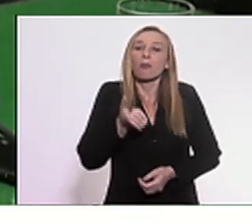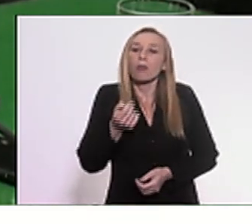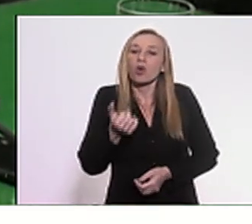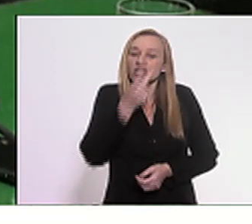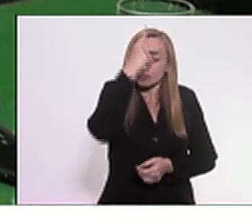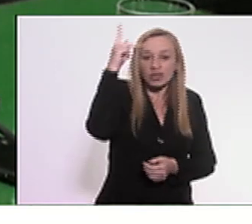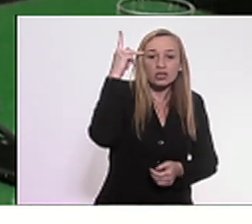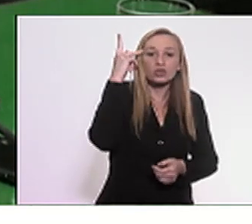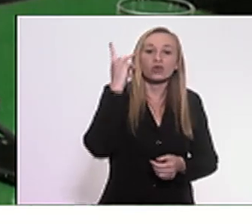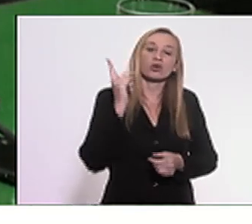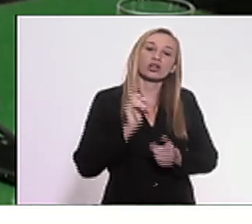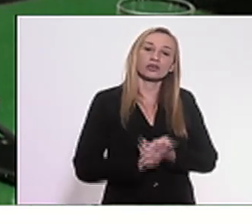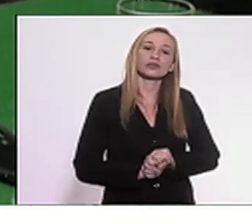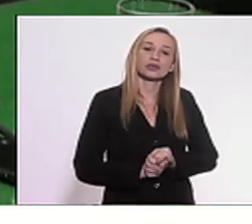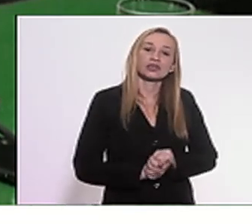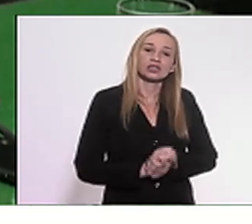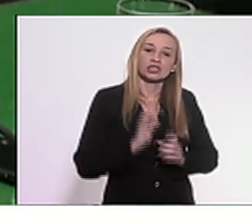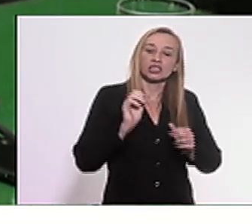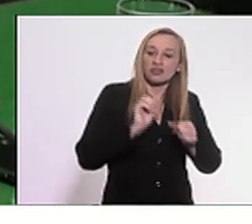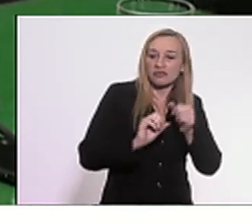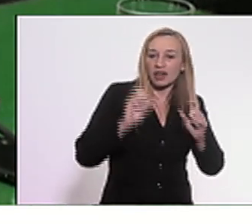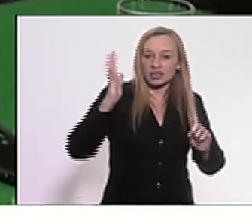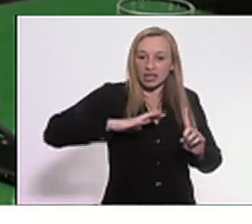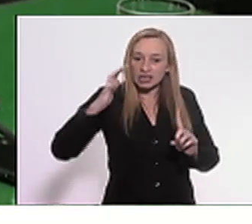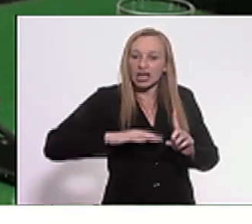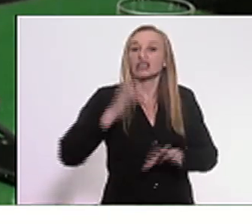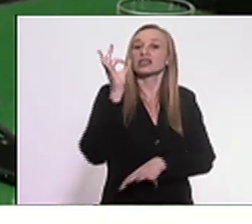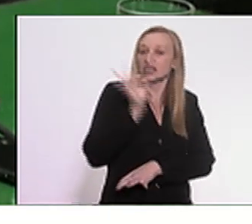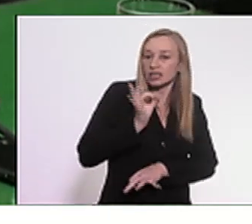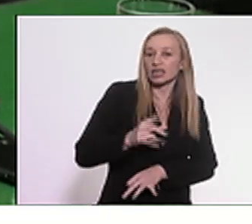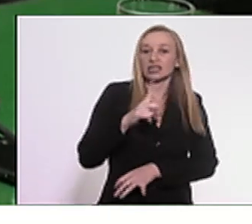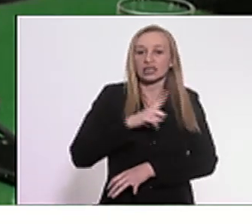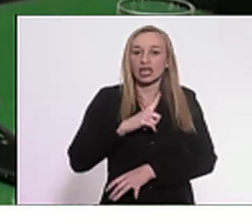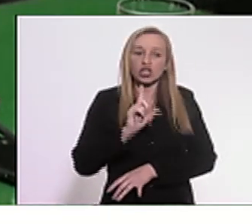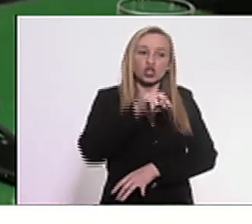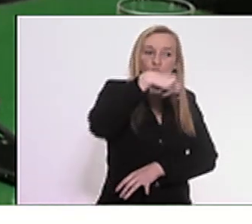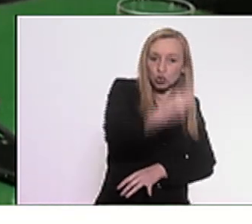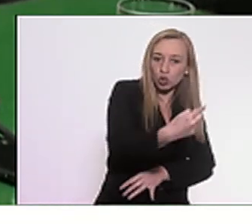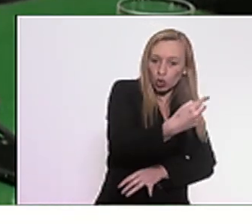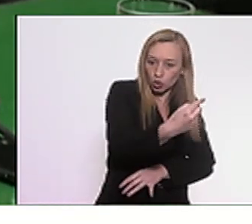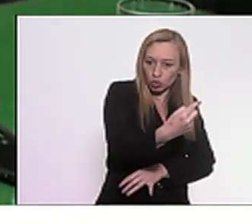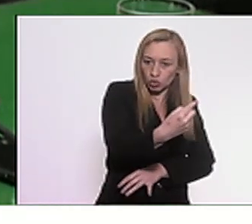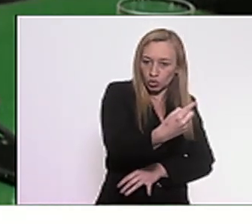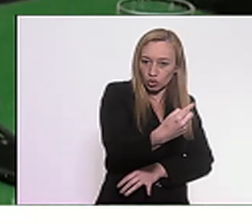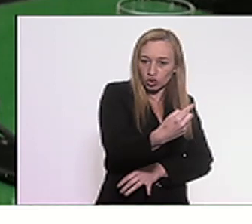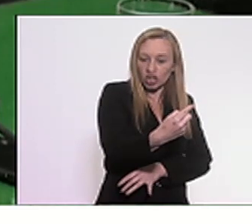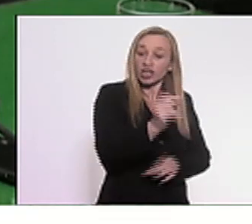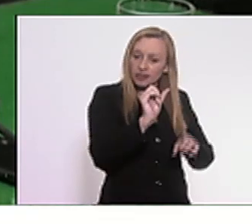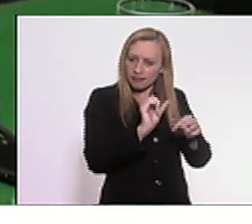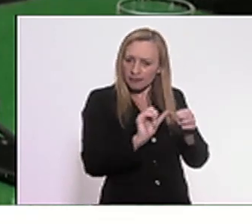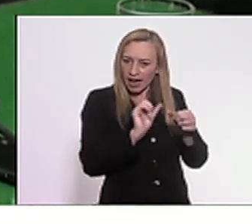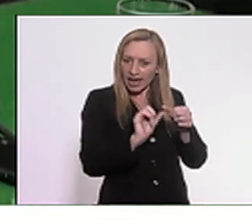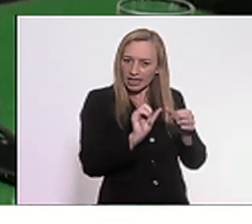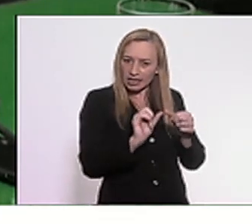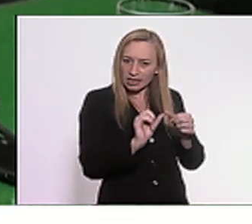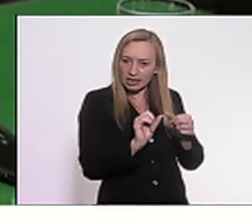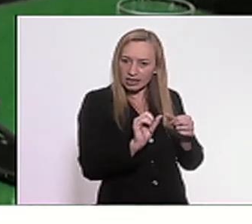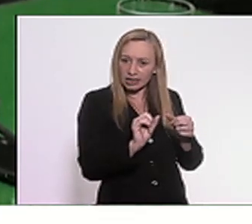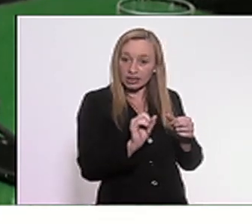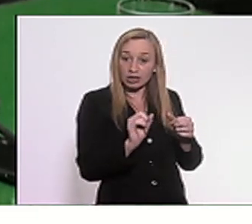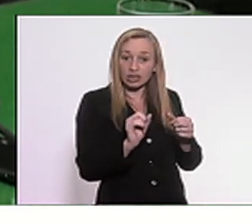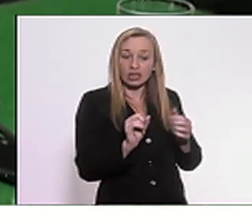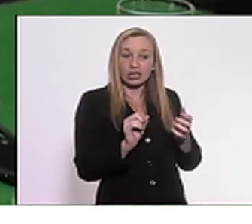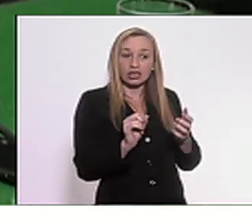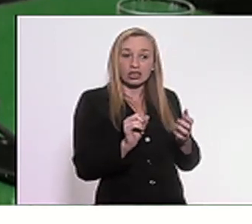que praticam assédio, eu tenho certeza que os demais servidores estão doidos para se livrar desse tipo de servidor, né, que pratica esse tipo